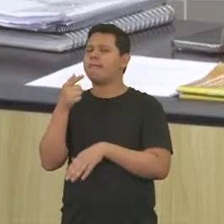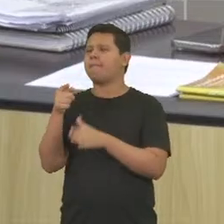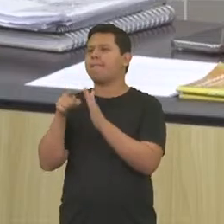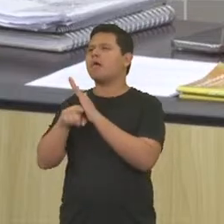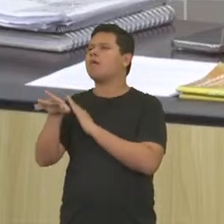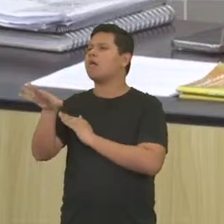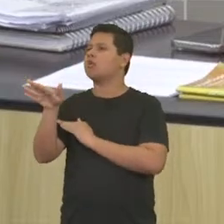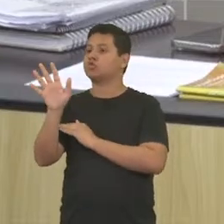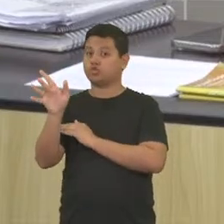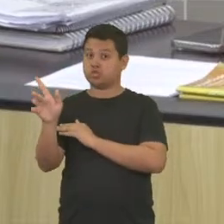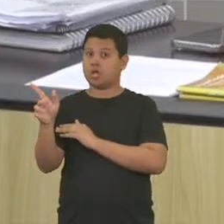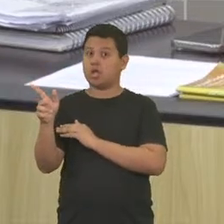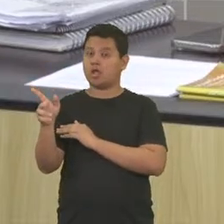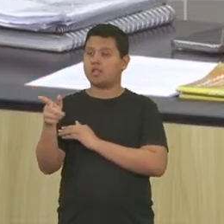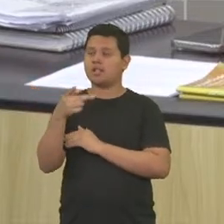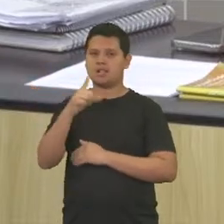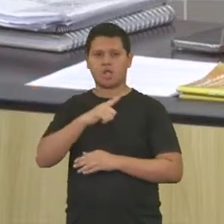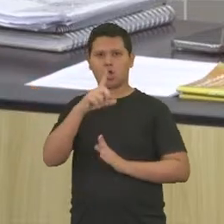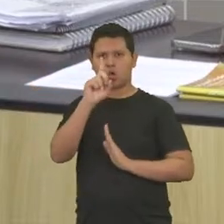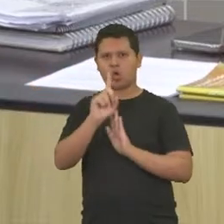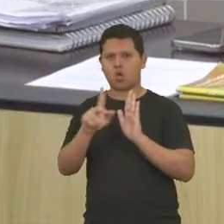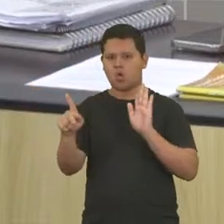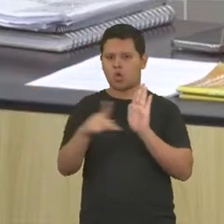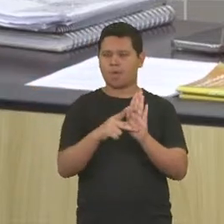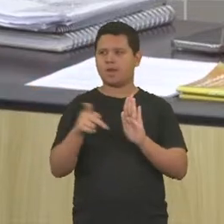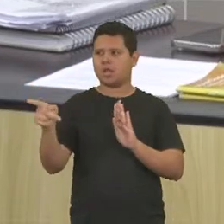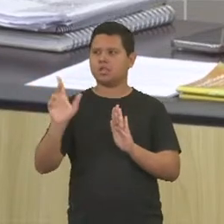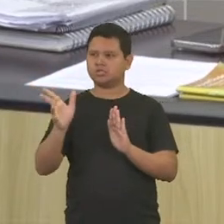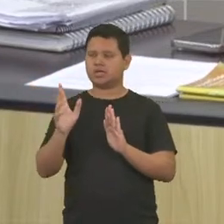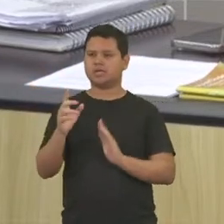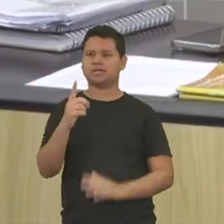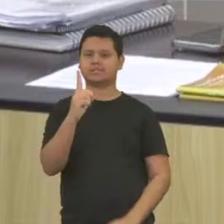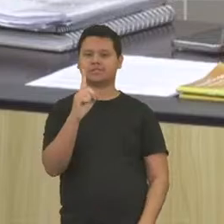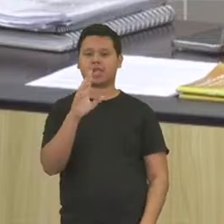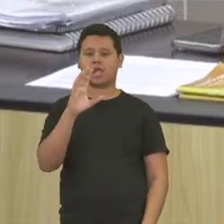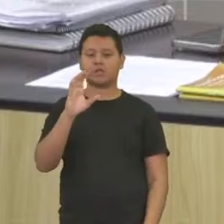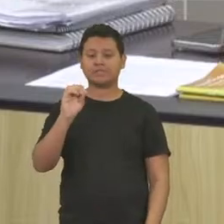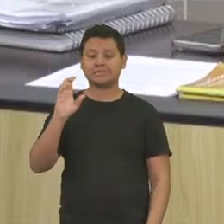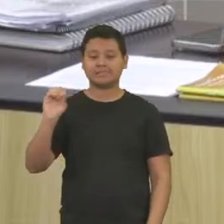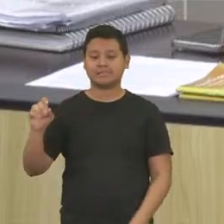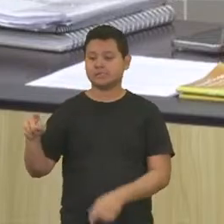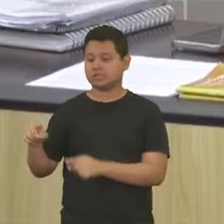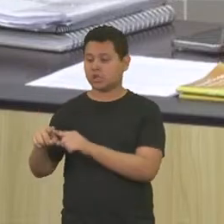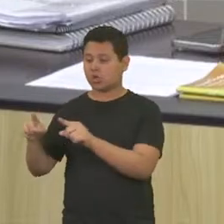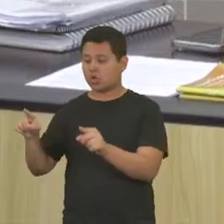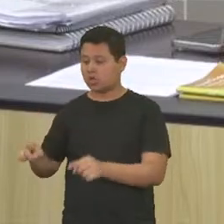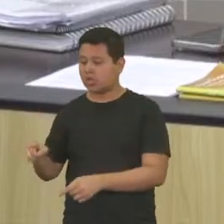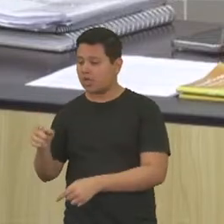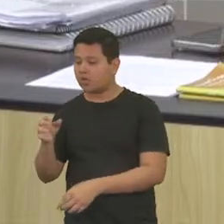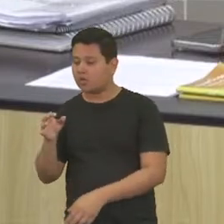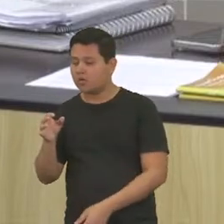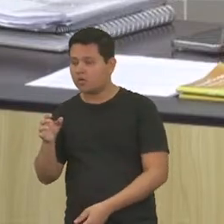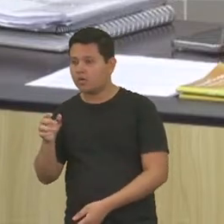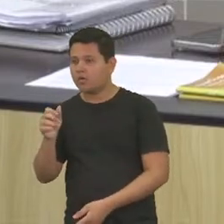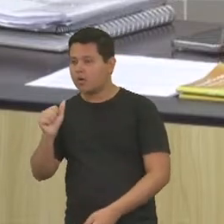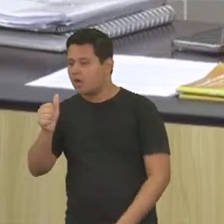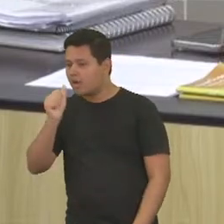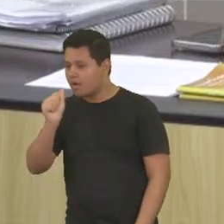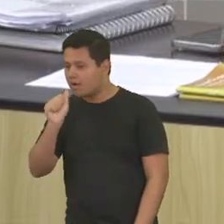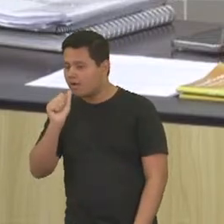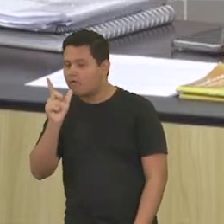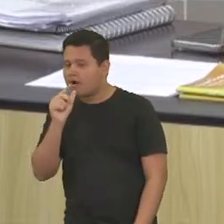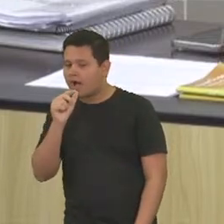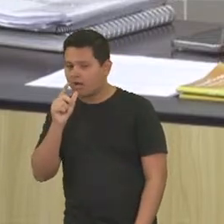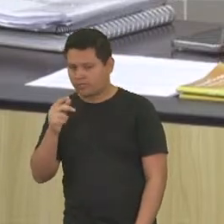adquiriu, pelo um projeto do SAI, mais de 100 bebedouros para instalação em áreas esportivas, praças, um